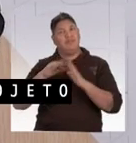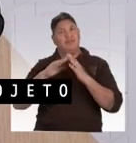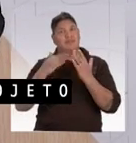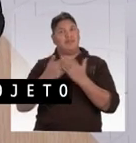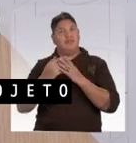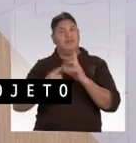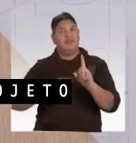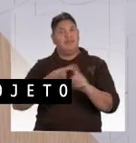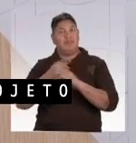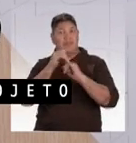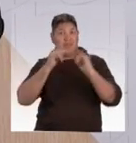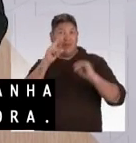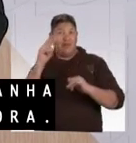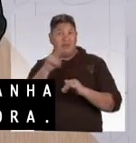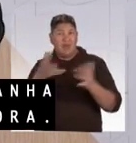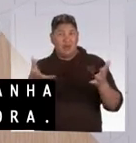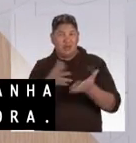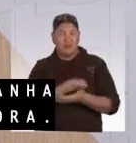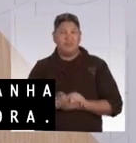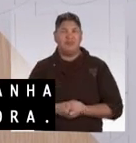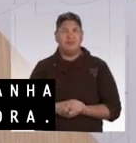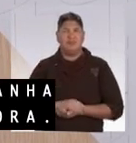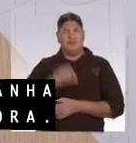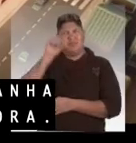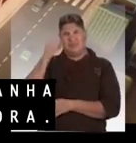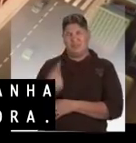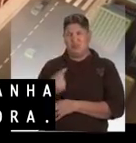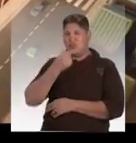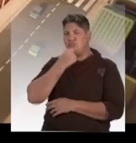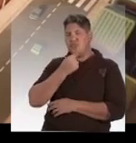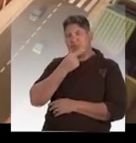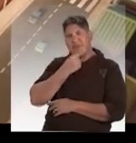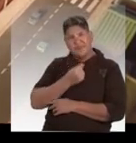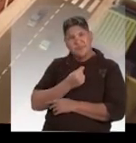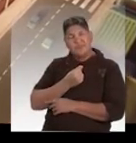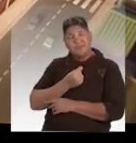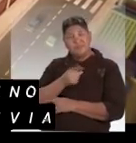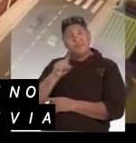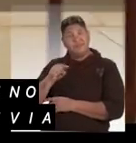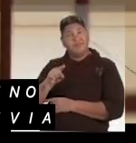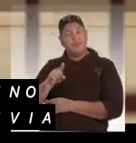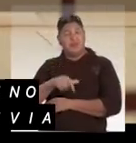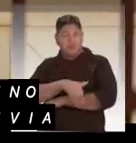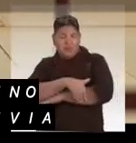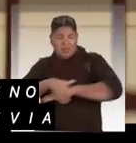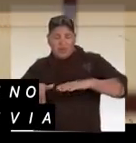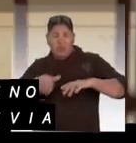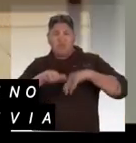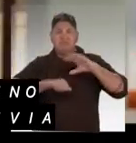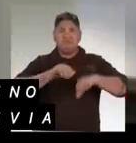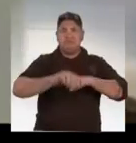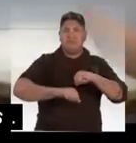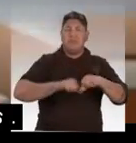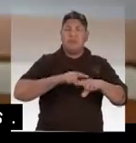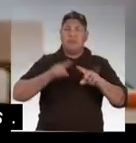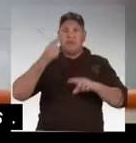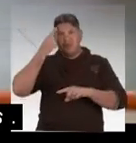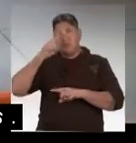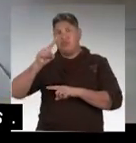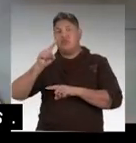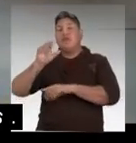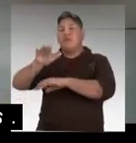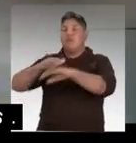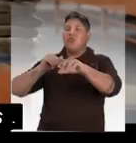na escola e o lançamento da campanha que você vai ver agora. Era uma vez um menino chamado Beto que vivia de catar